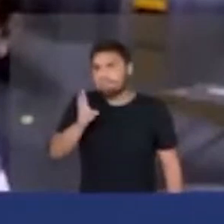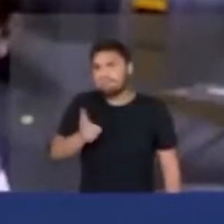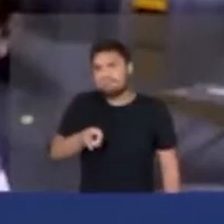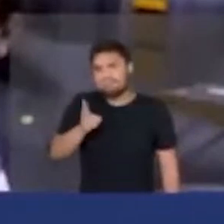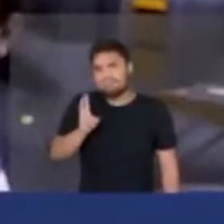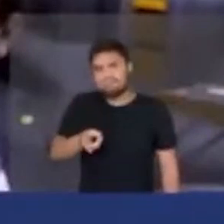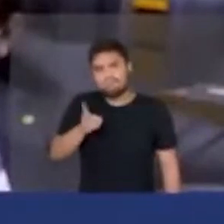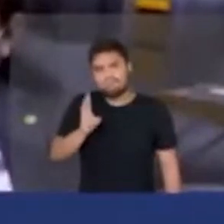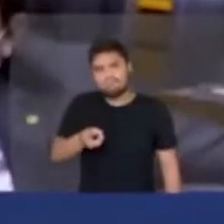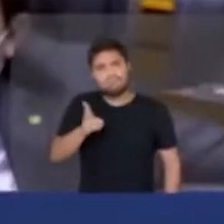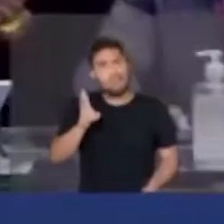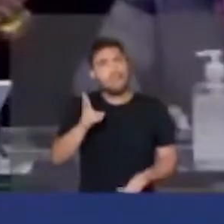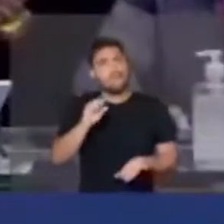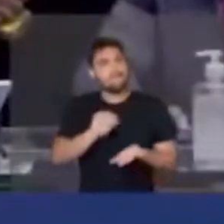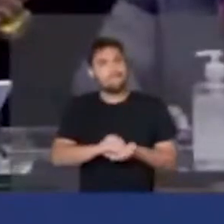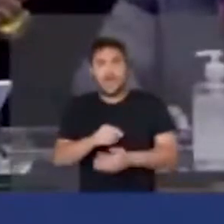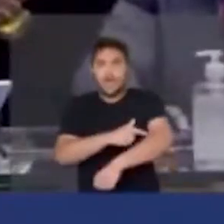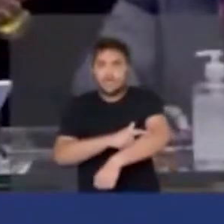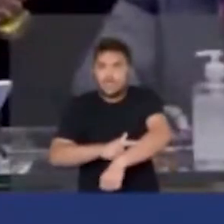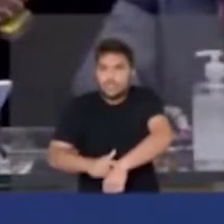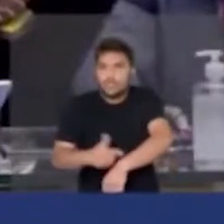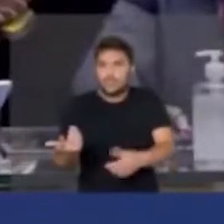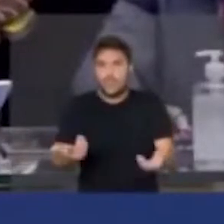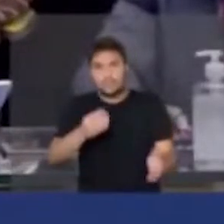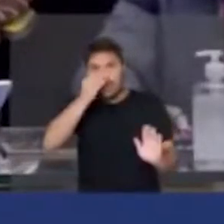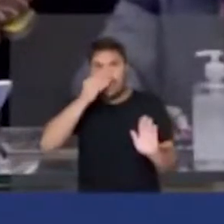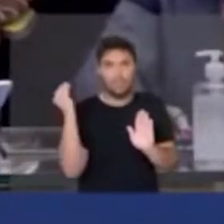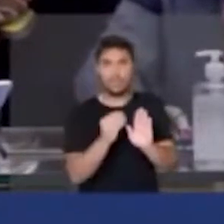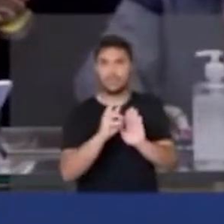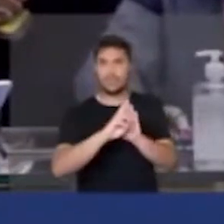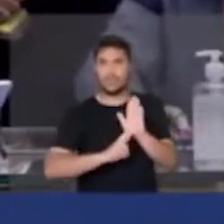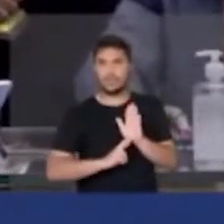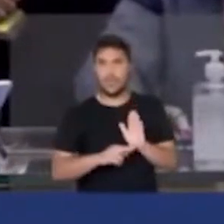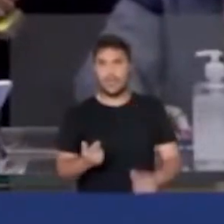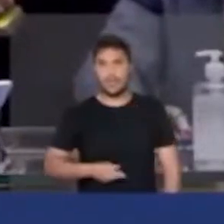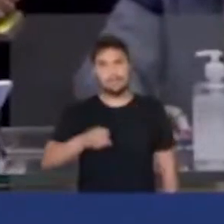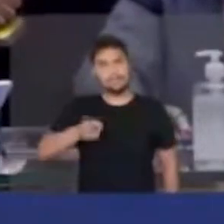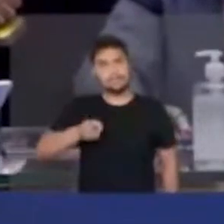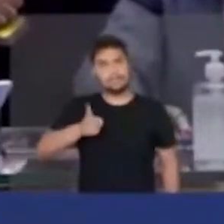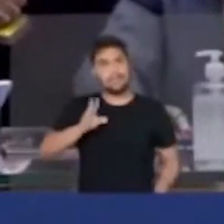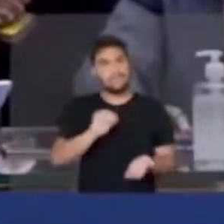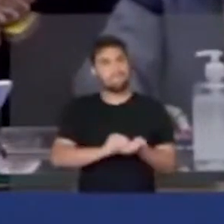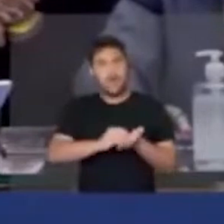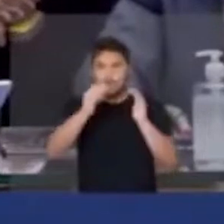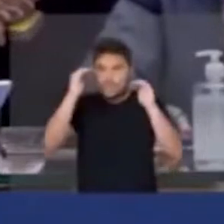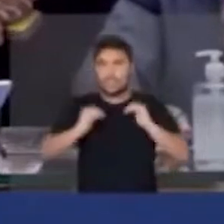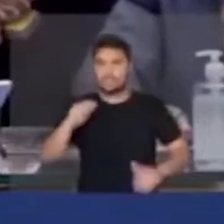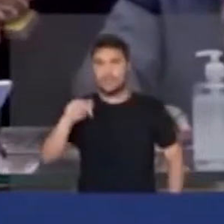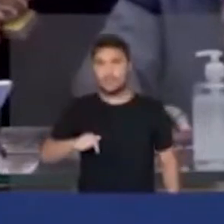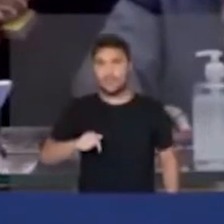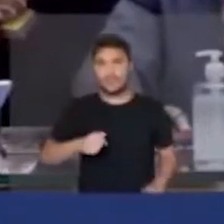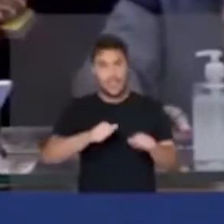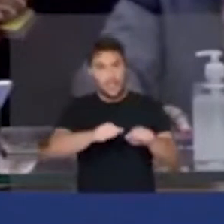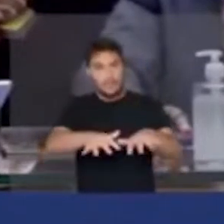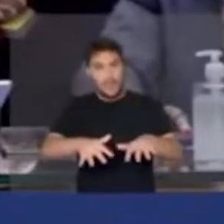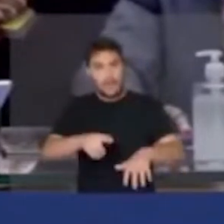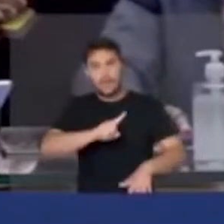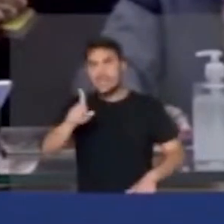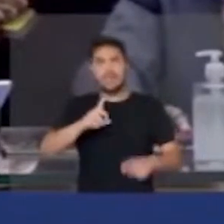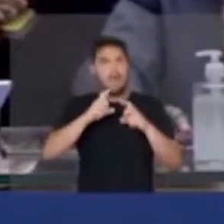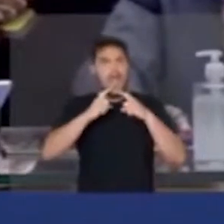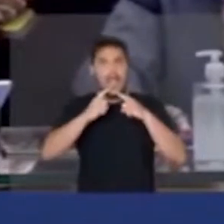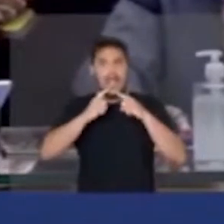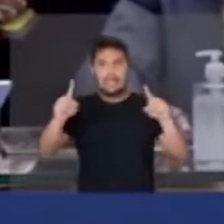é o zero e vezeiro de descortês, descumprimento de regimento, absolutamente desrespeitoso nesse plenário. E não ganhará no grito, deputado